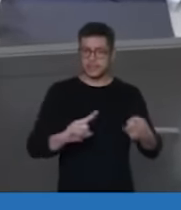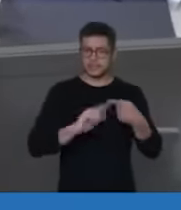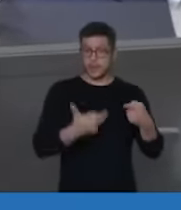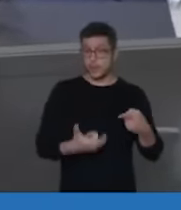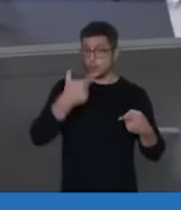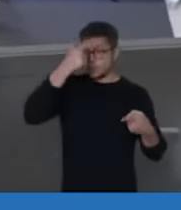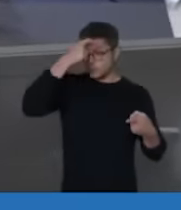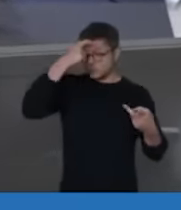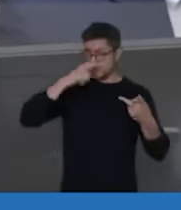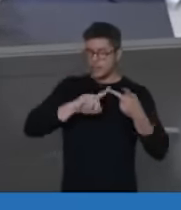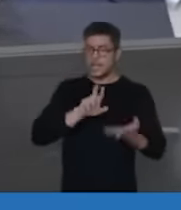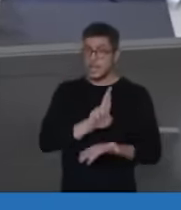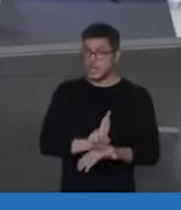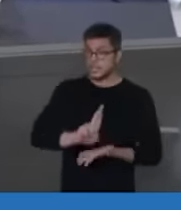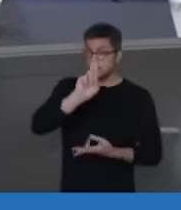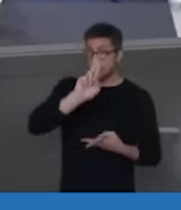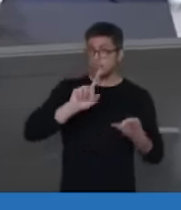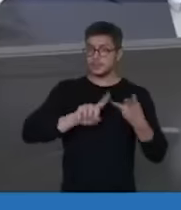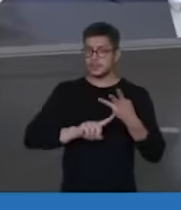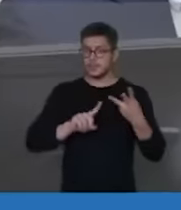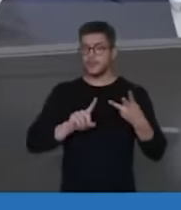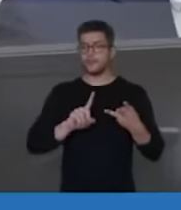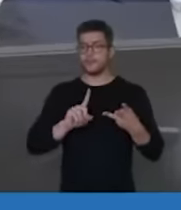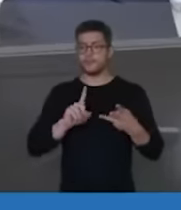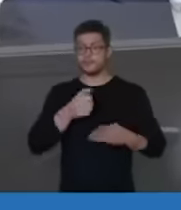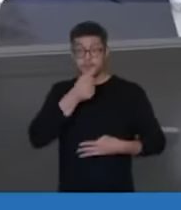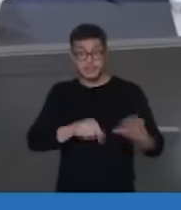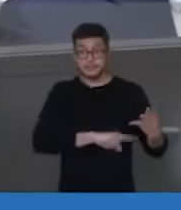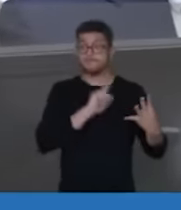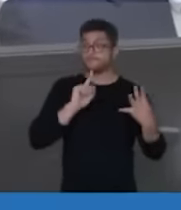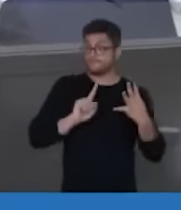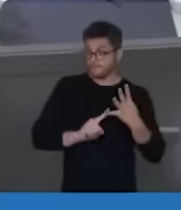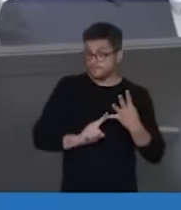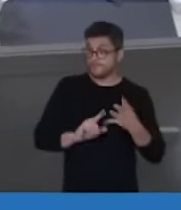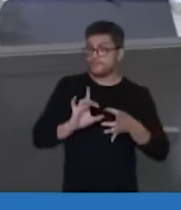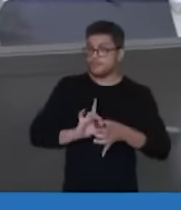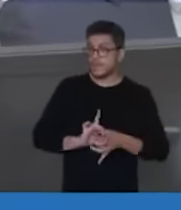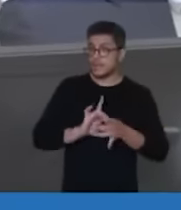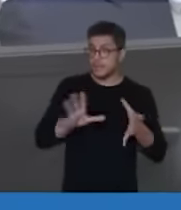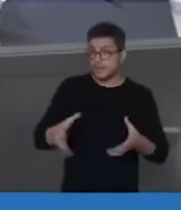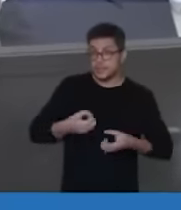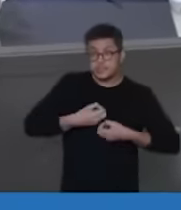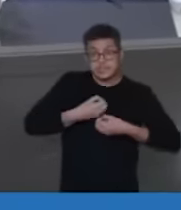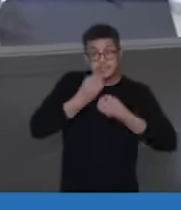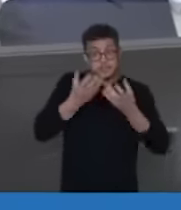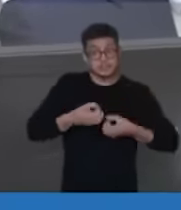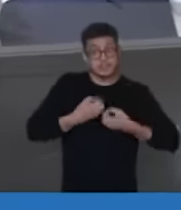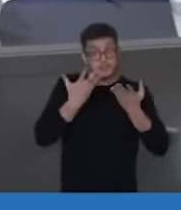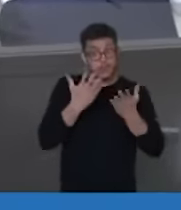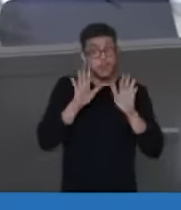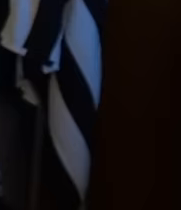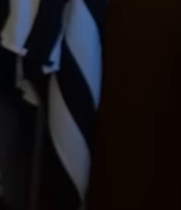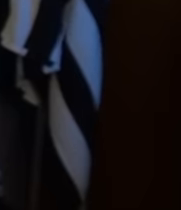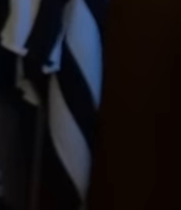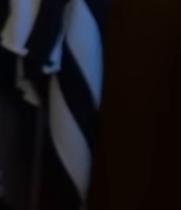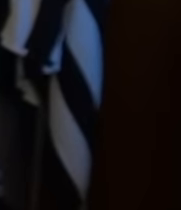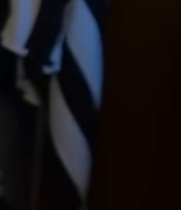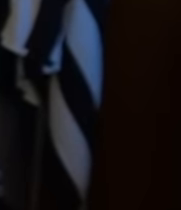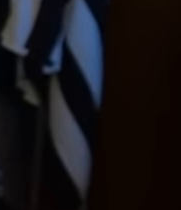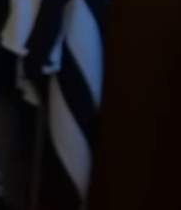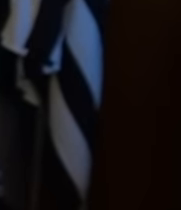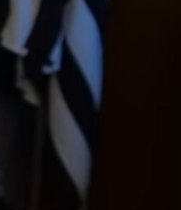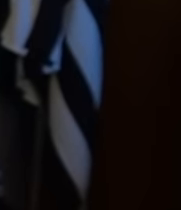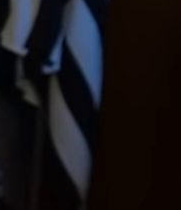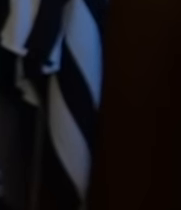imprensa. Proteger a tão necessária liberdade de expressão, que não se confunde com liberdade de agressão. Se um parlamentar